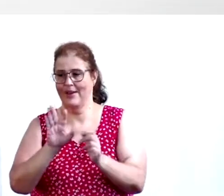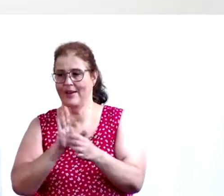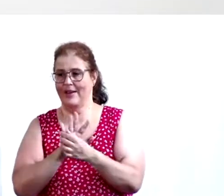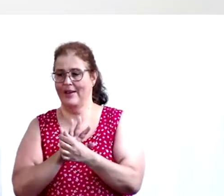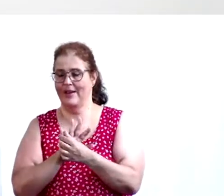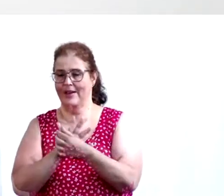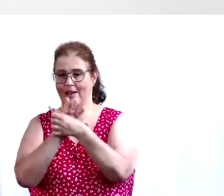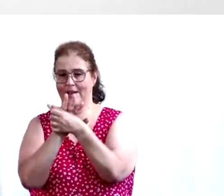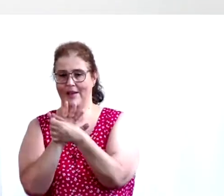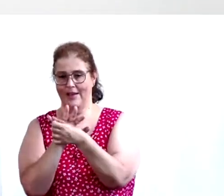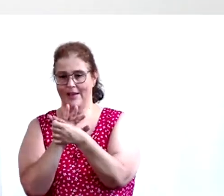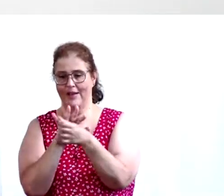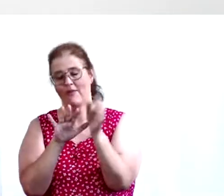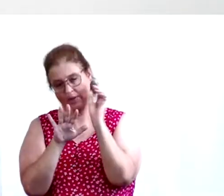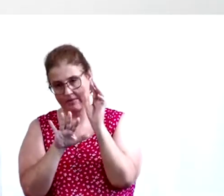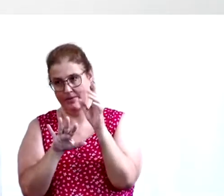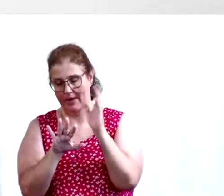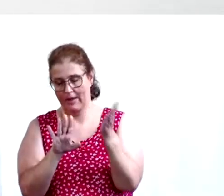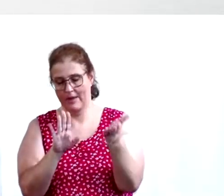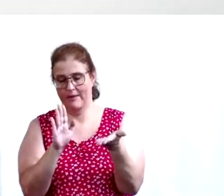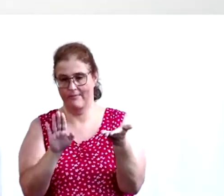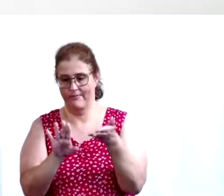Vou repetir, até aqui,